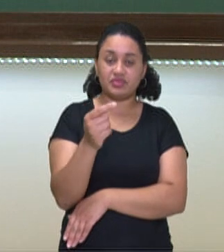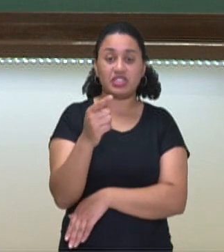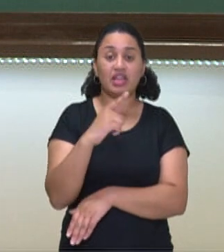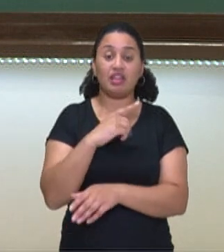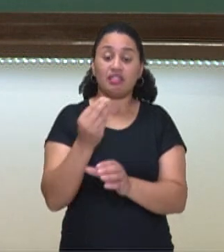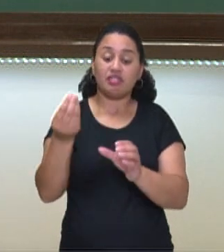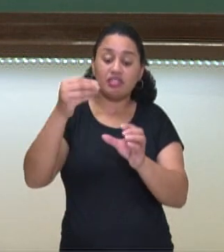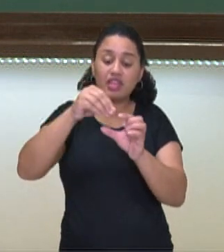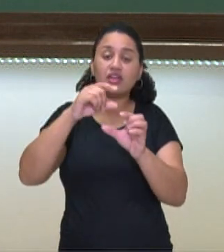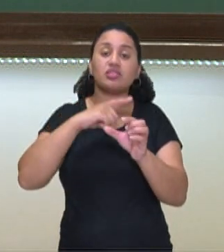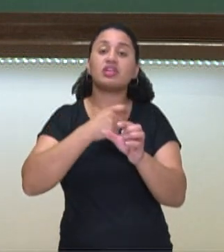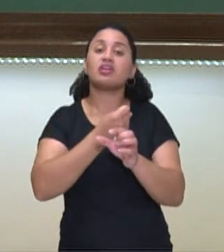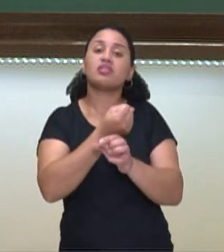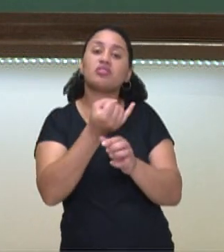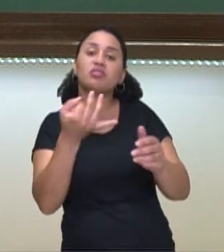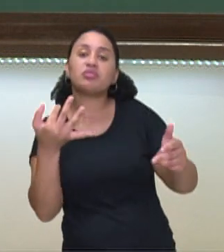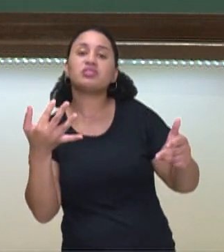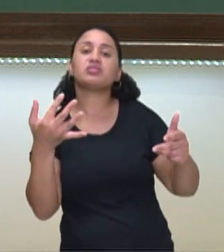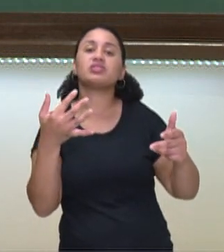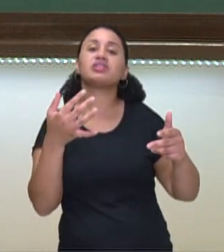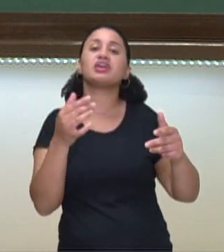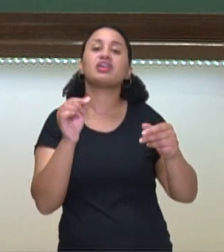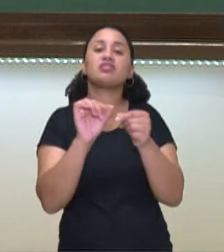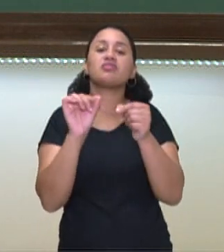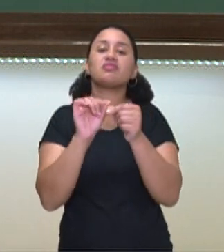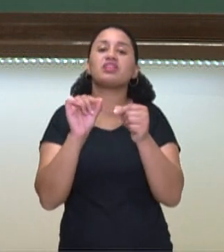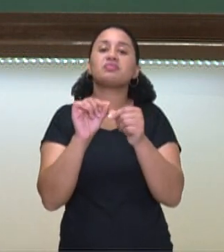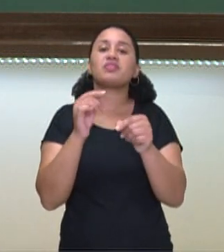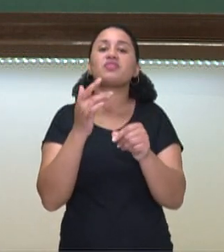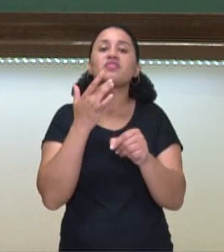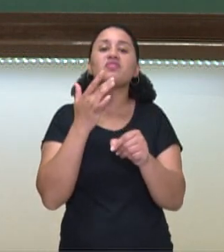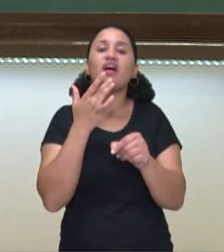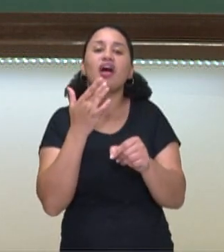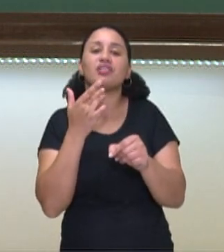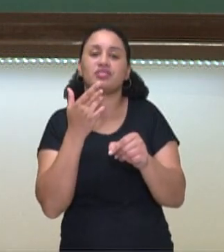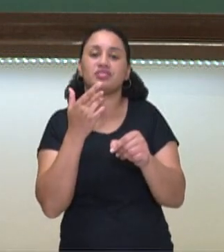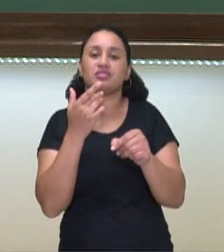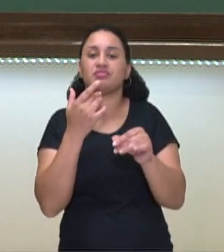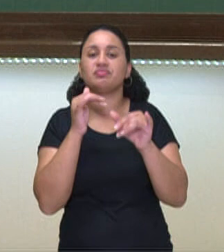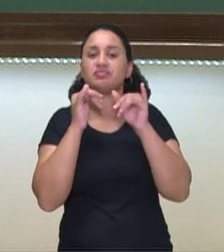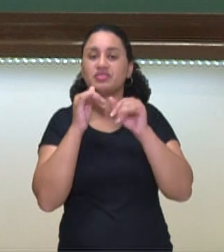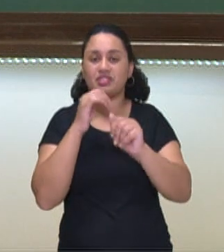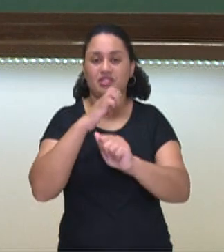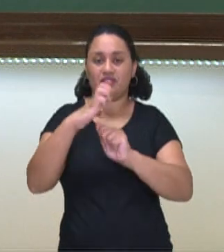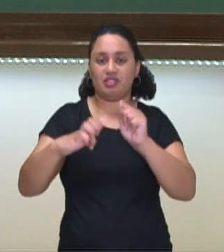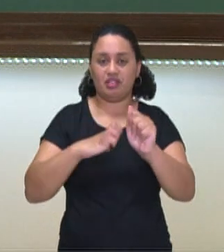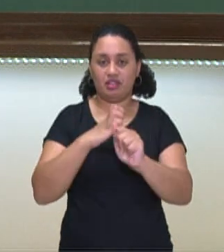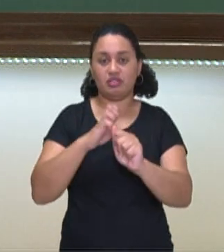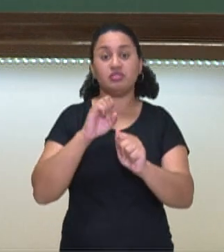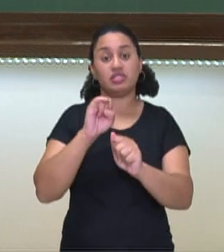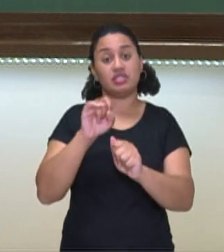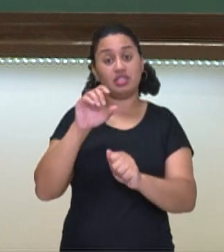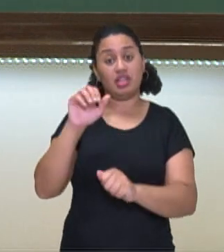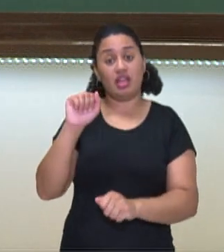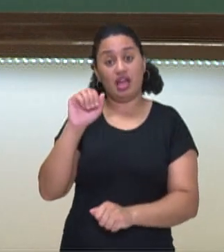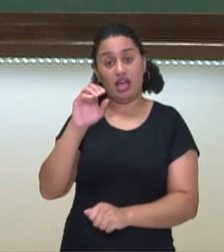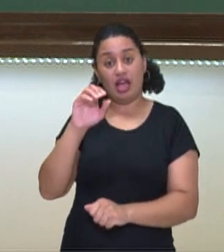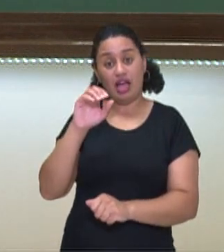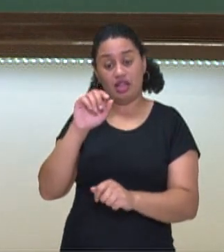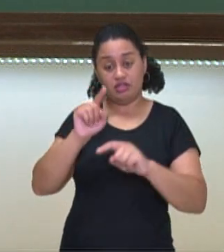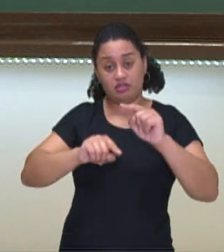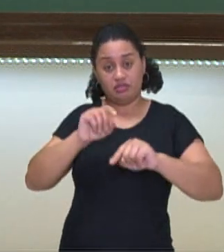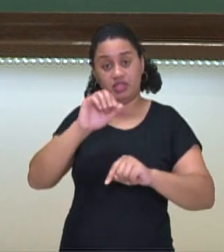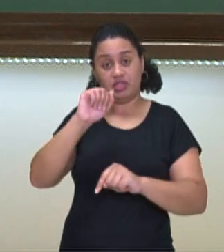de substâncias que facilita esse fluxo de elétrons. Se essa substância for ácida, a pilha vai ser ácida. Se